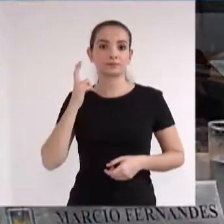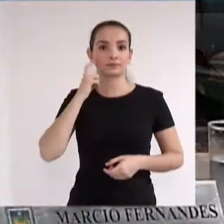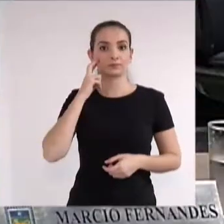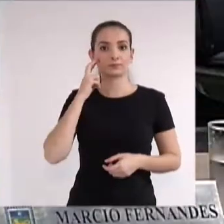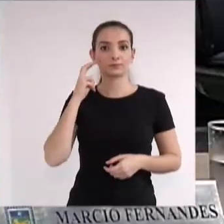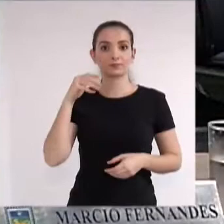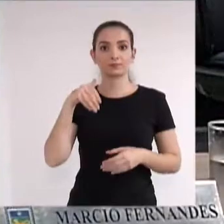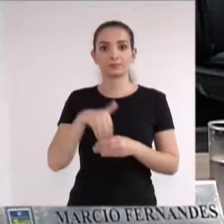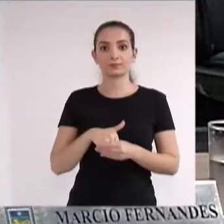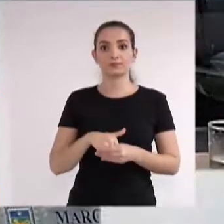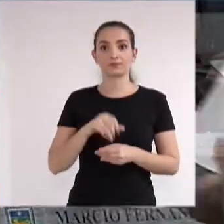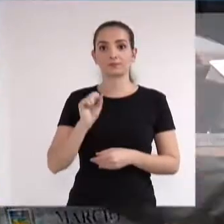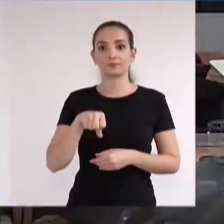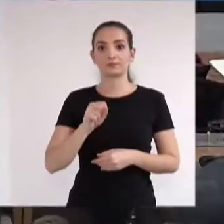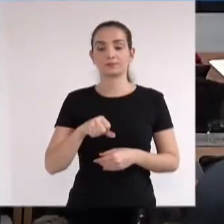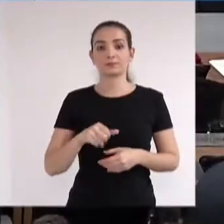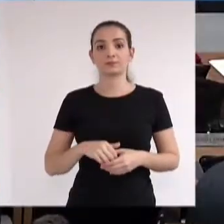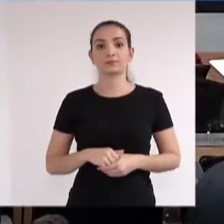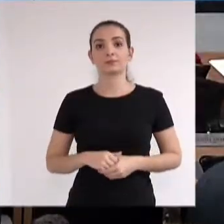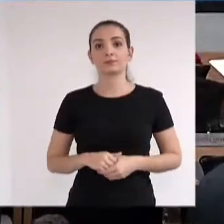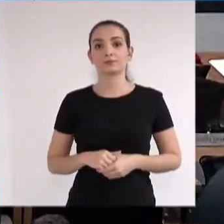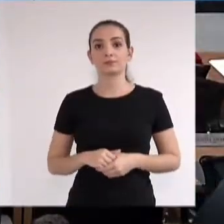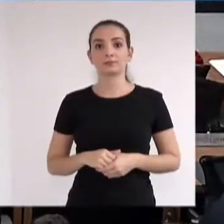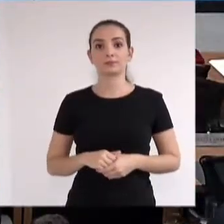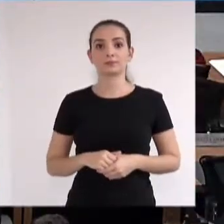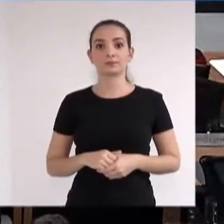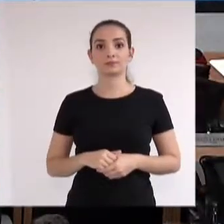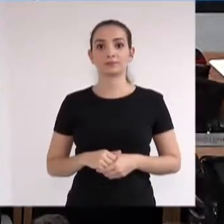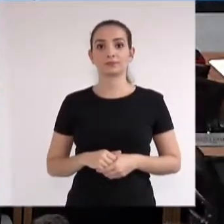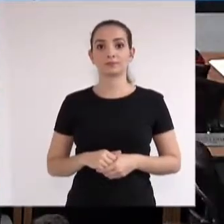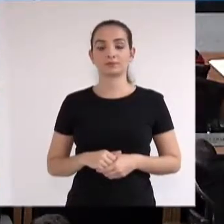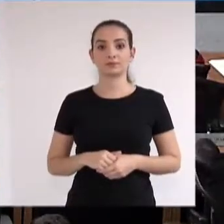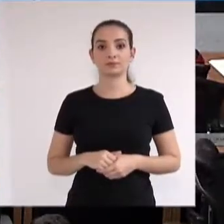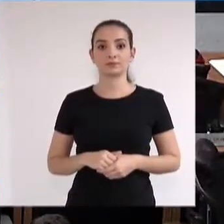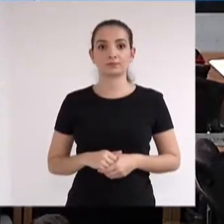Fernandes. Deputado Márcio Fernandes, vota sim.